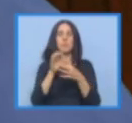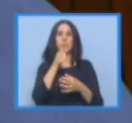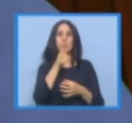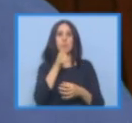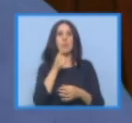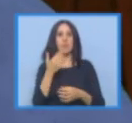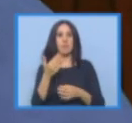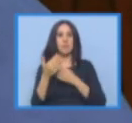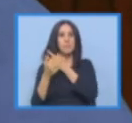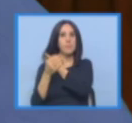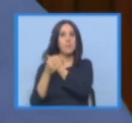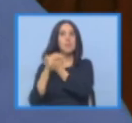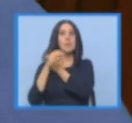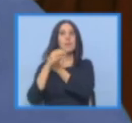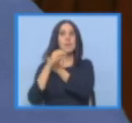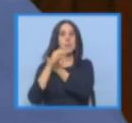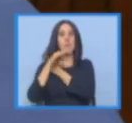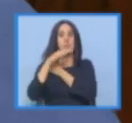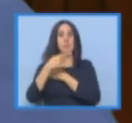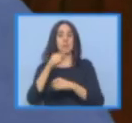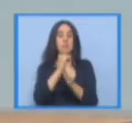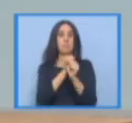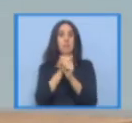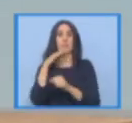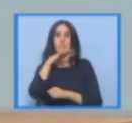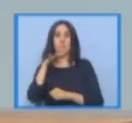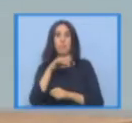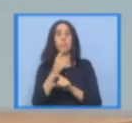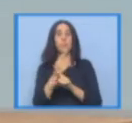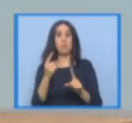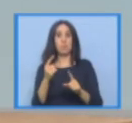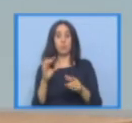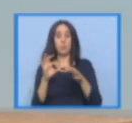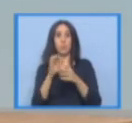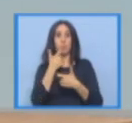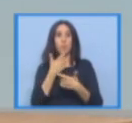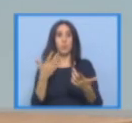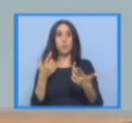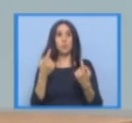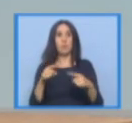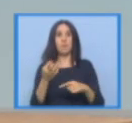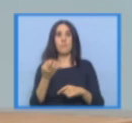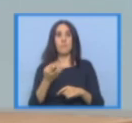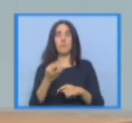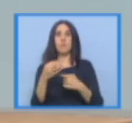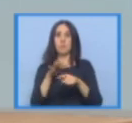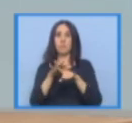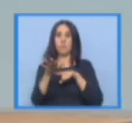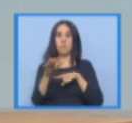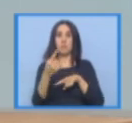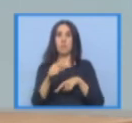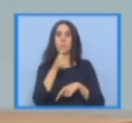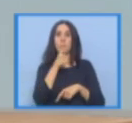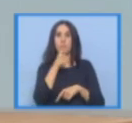entre trabalho e família, porque tudo isso tem, obviamente, influência na